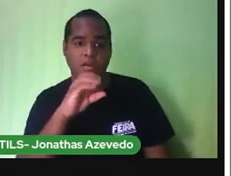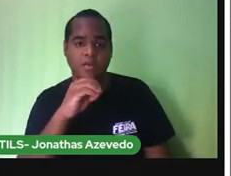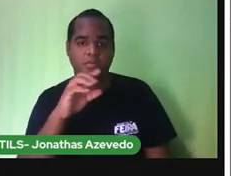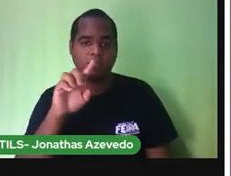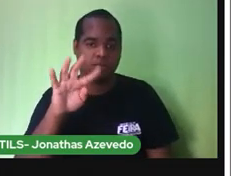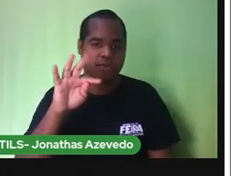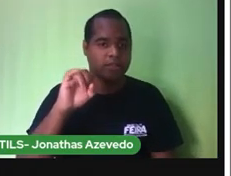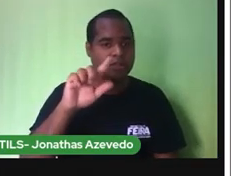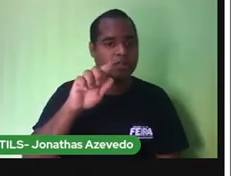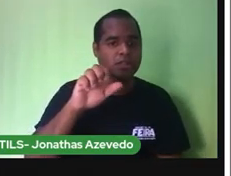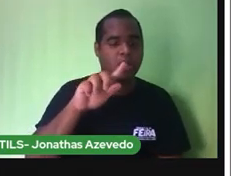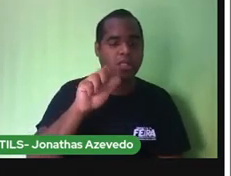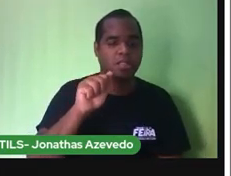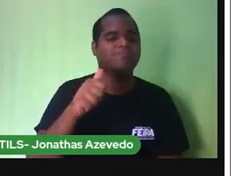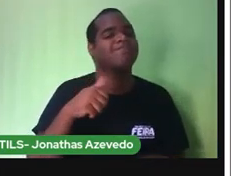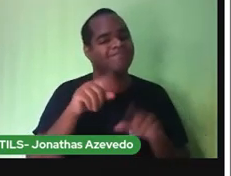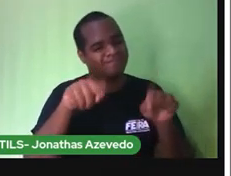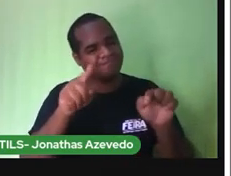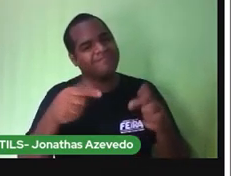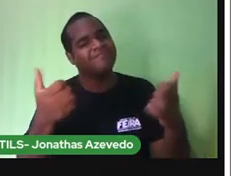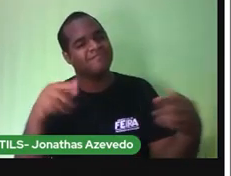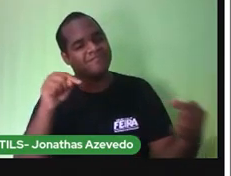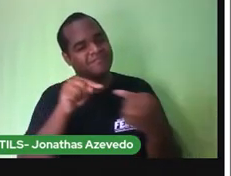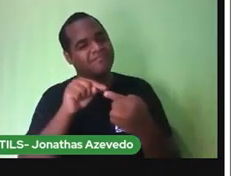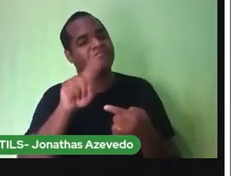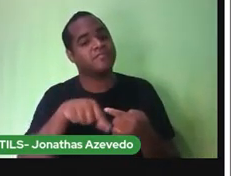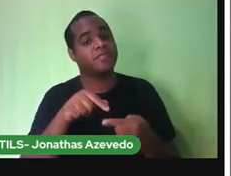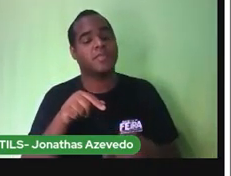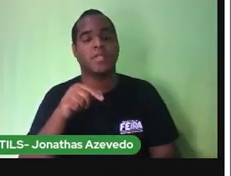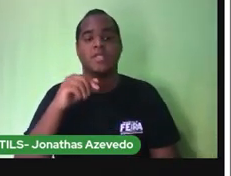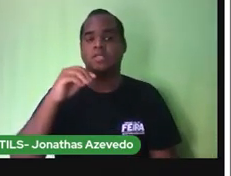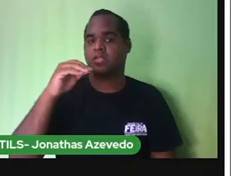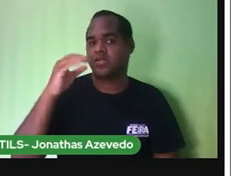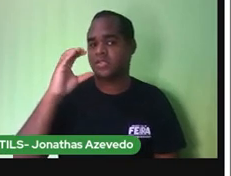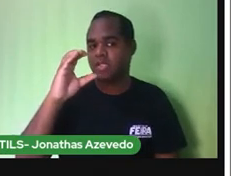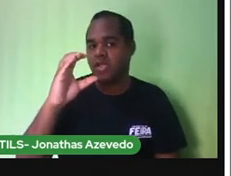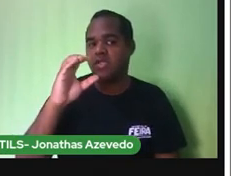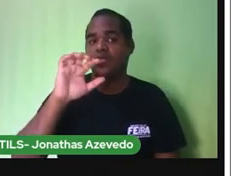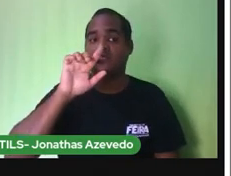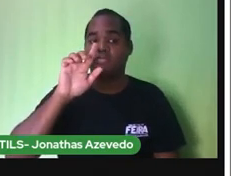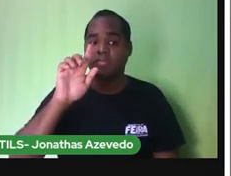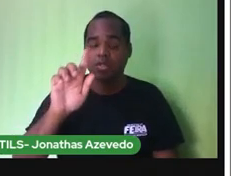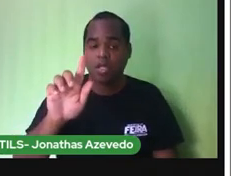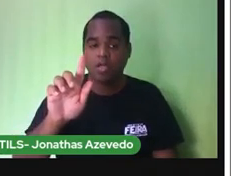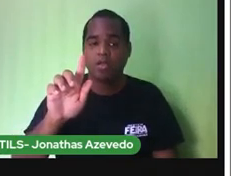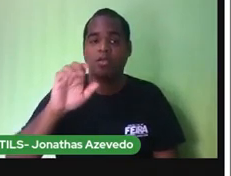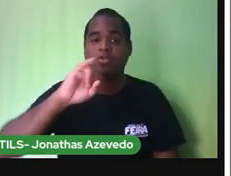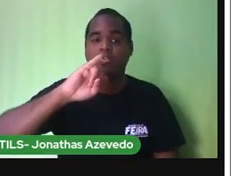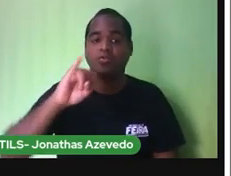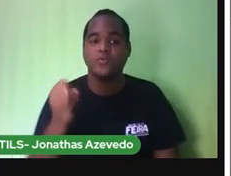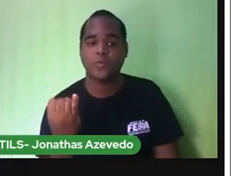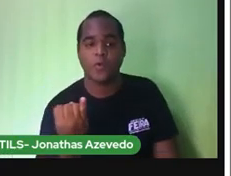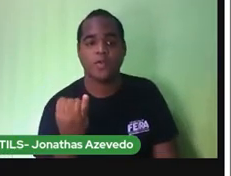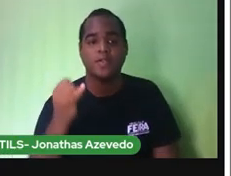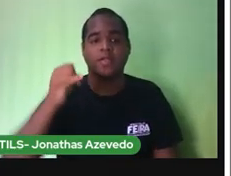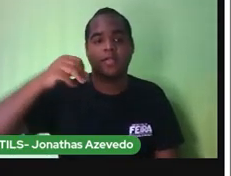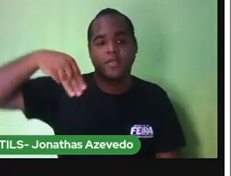tigela isso mesmo letra c g j